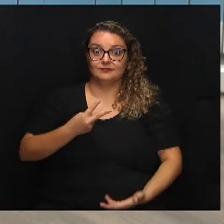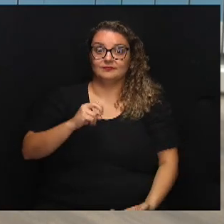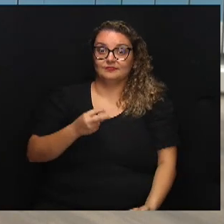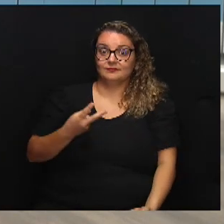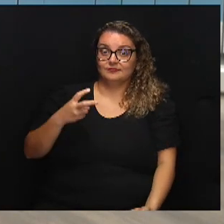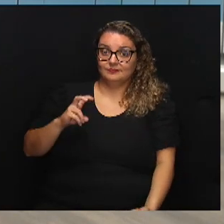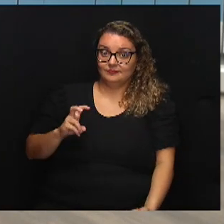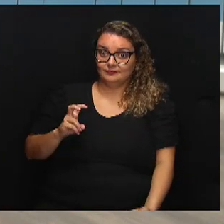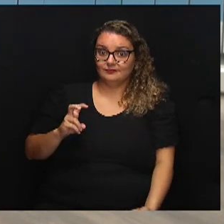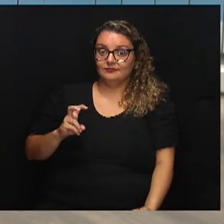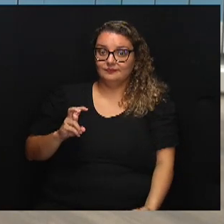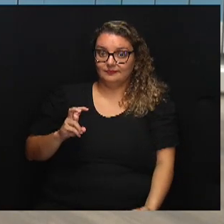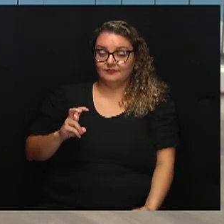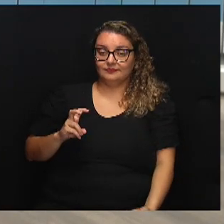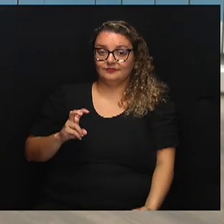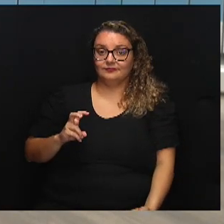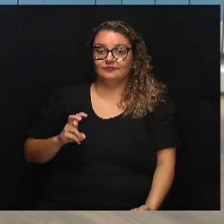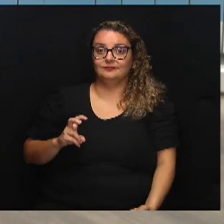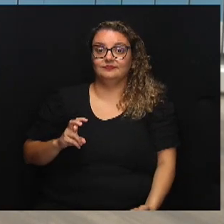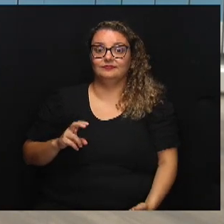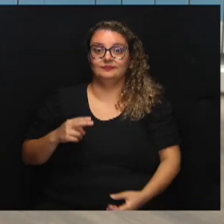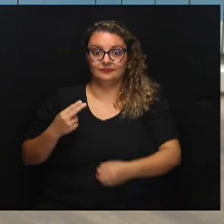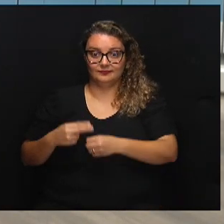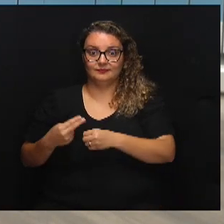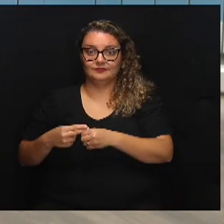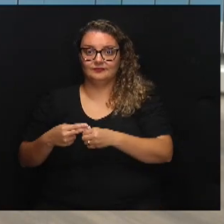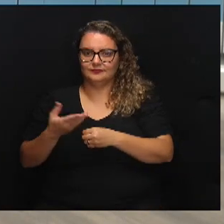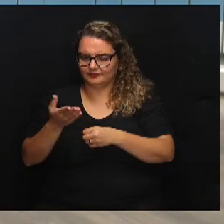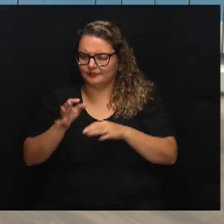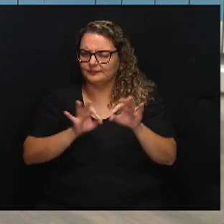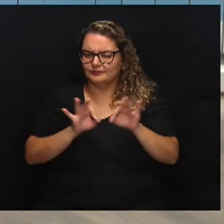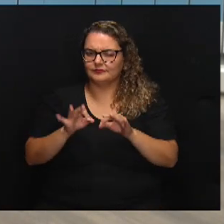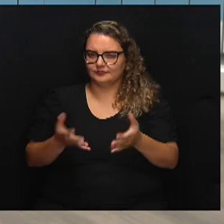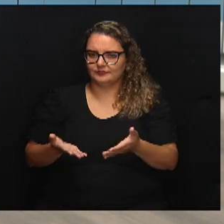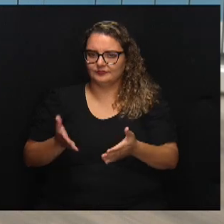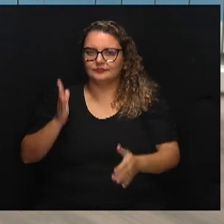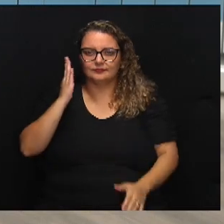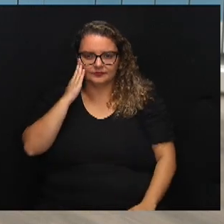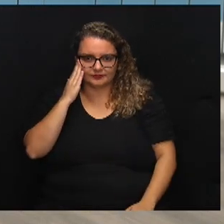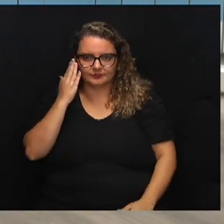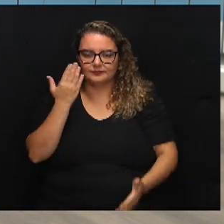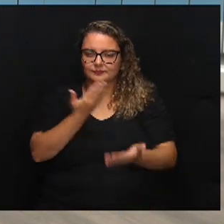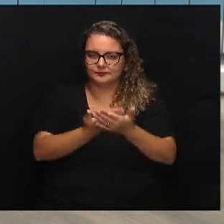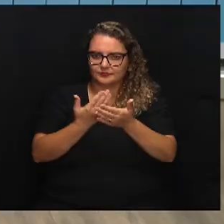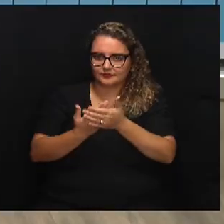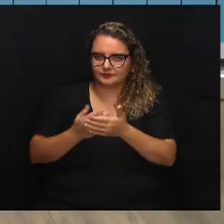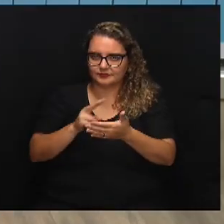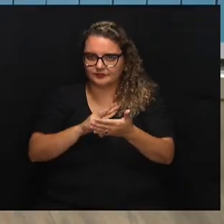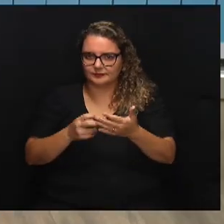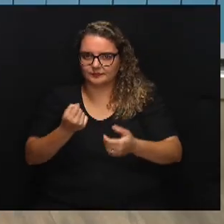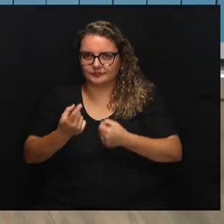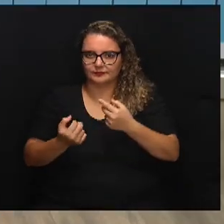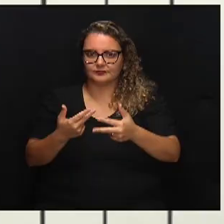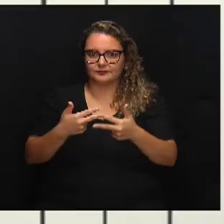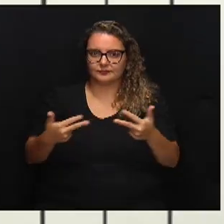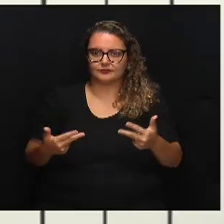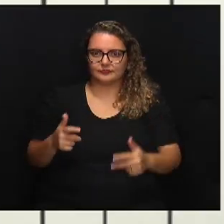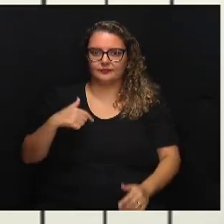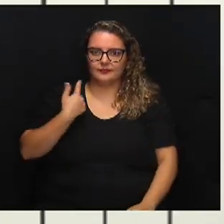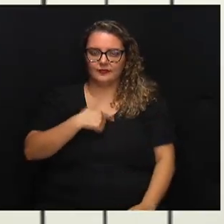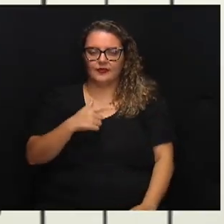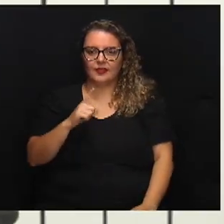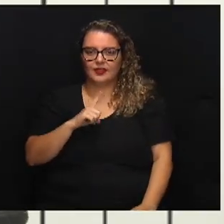2025 para a Unicamp. Você já está preparado? Já está estudando? Já está lendo alguma coisa? Olha, a gente